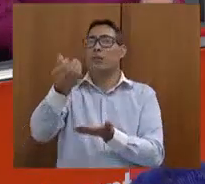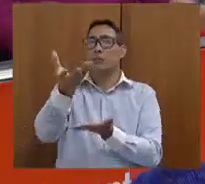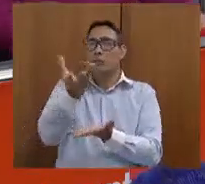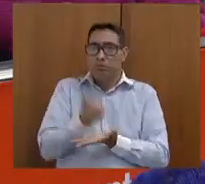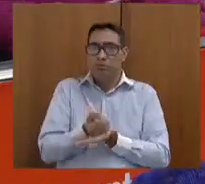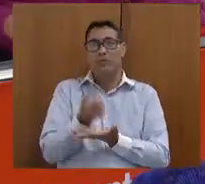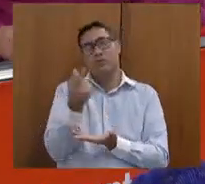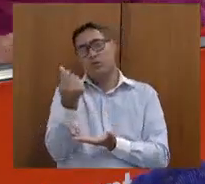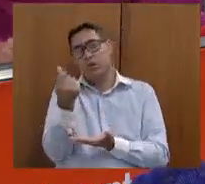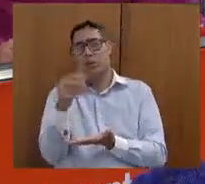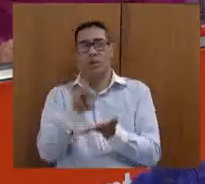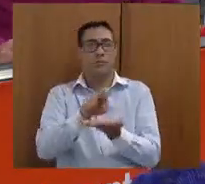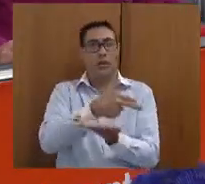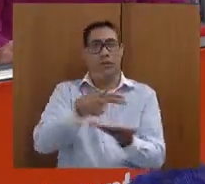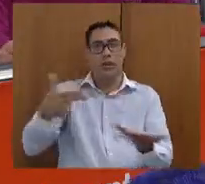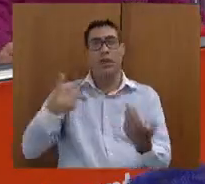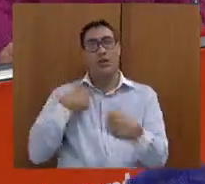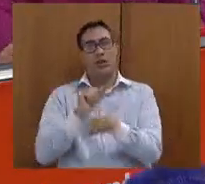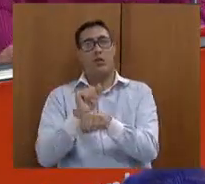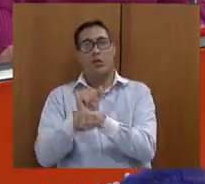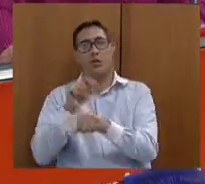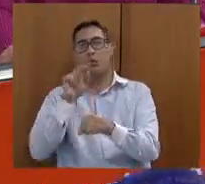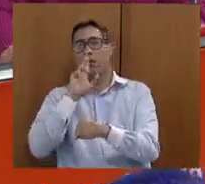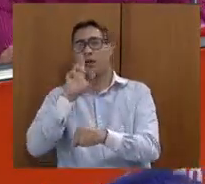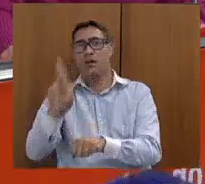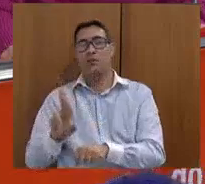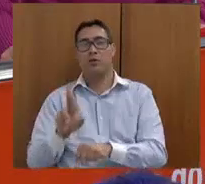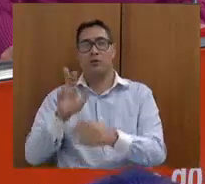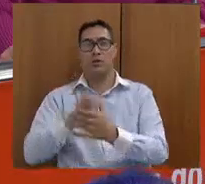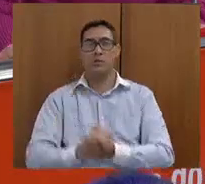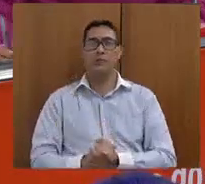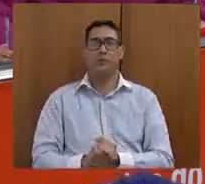espera as perguntas respostas